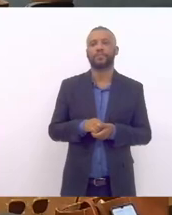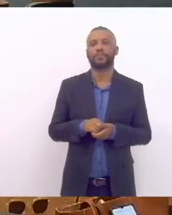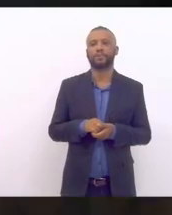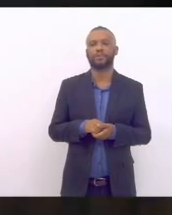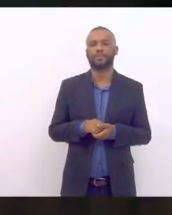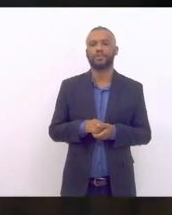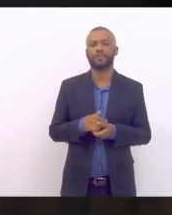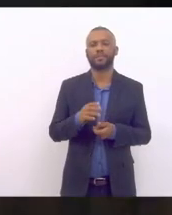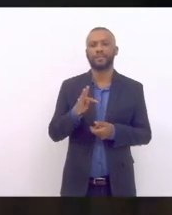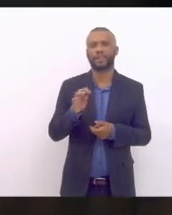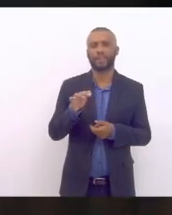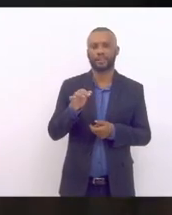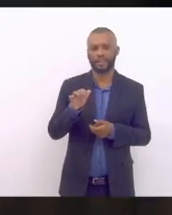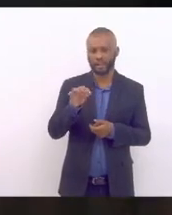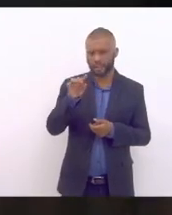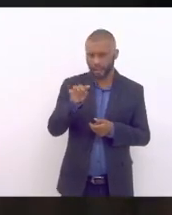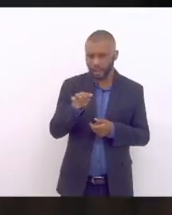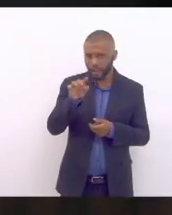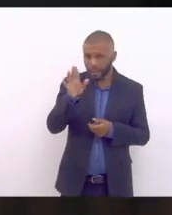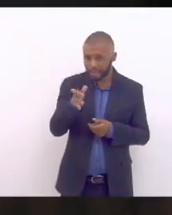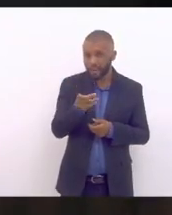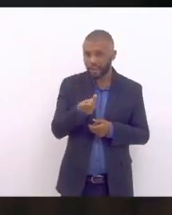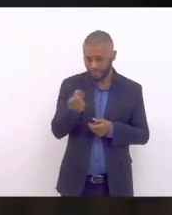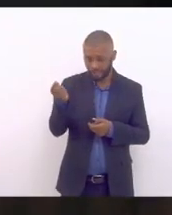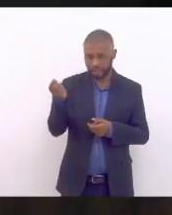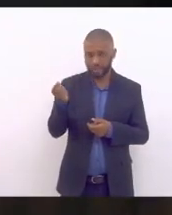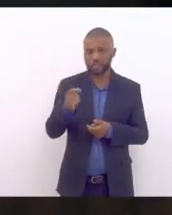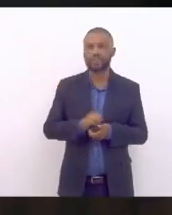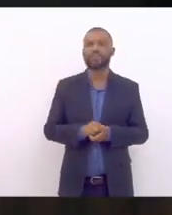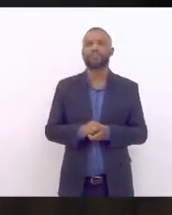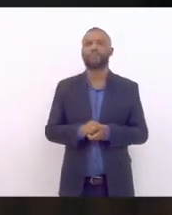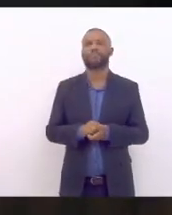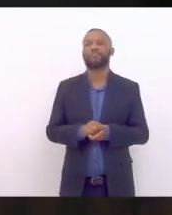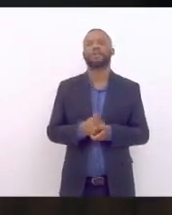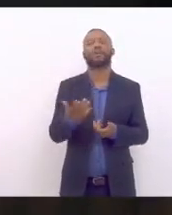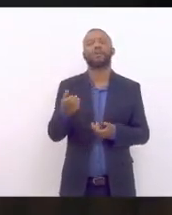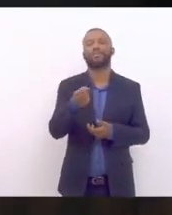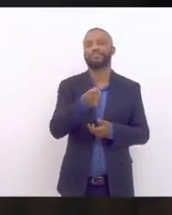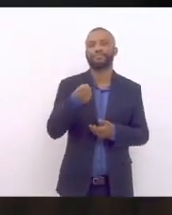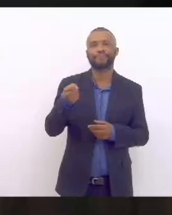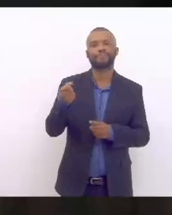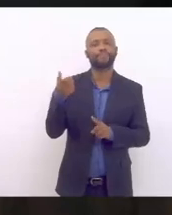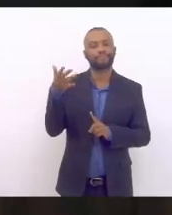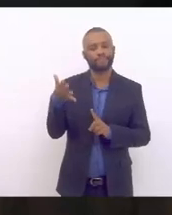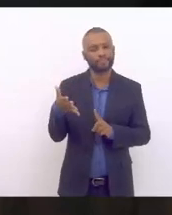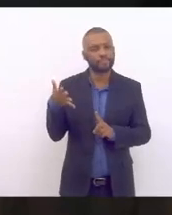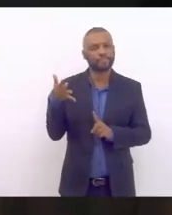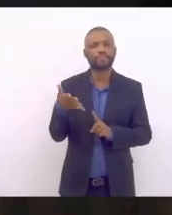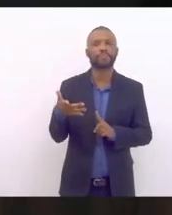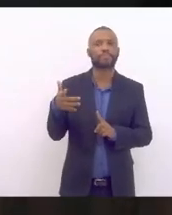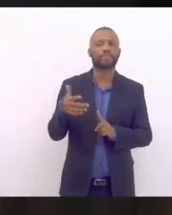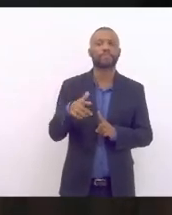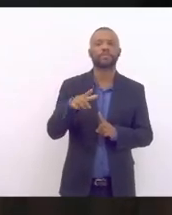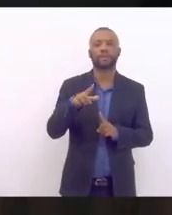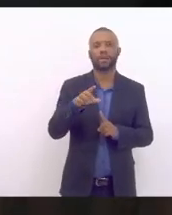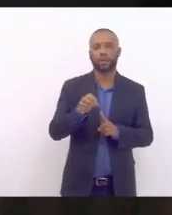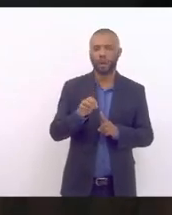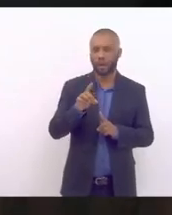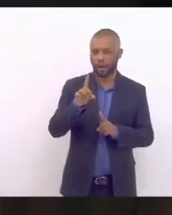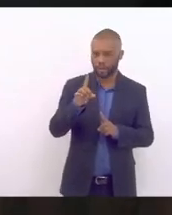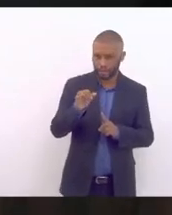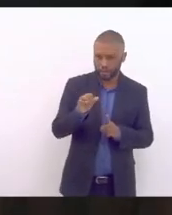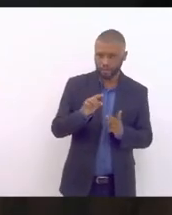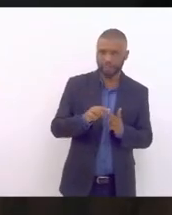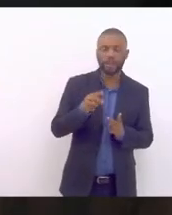É a Tainá já foi né e eu queria agora passar a palavra o lote Ricardo